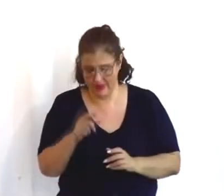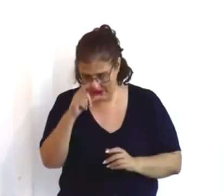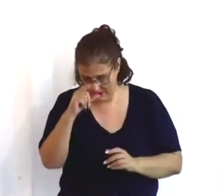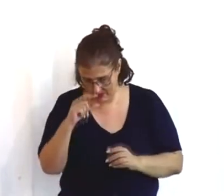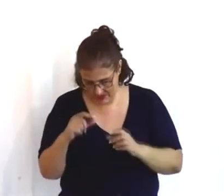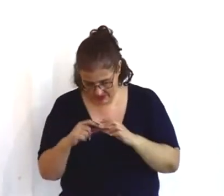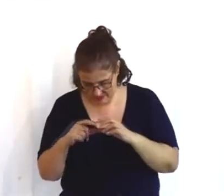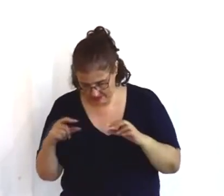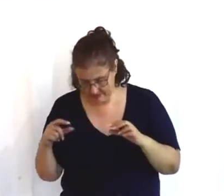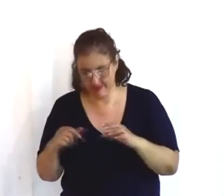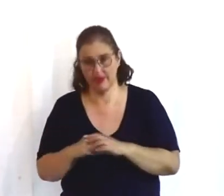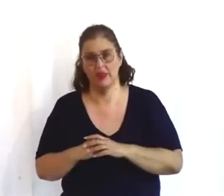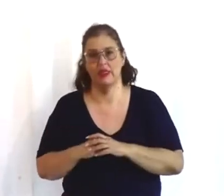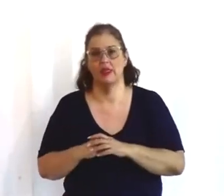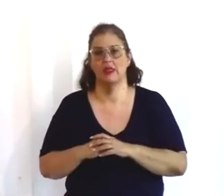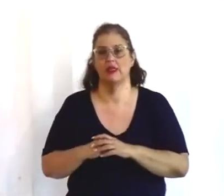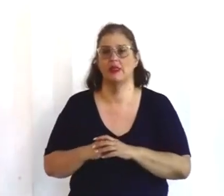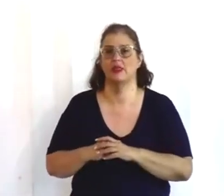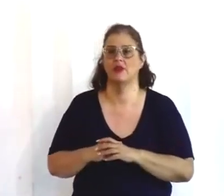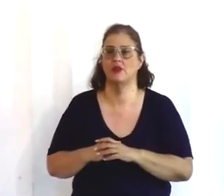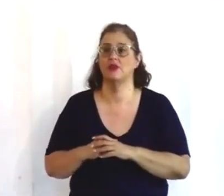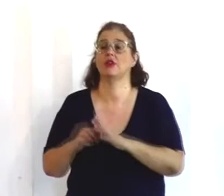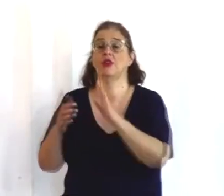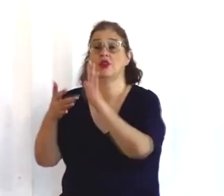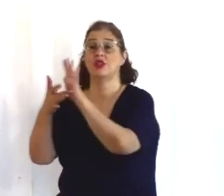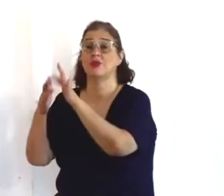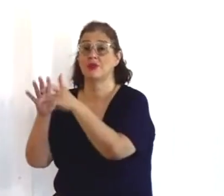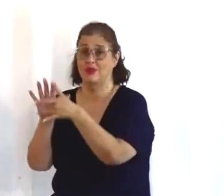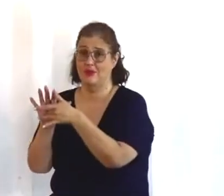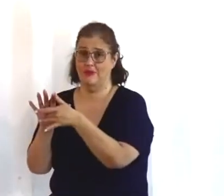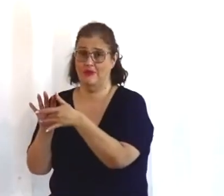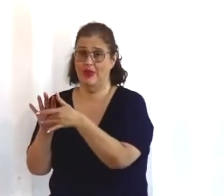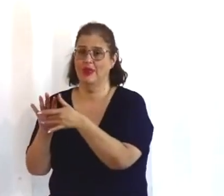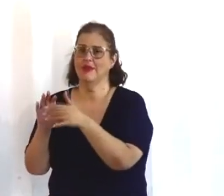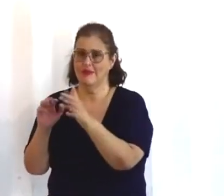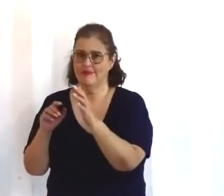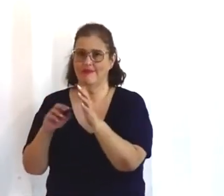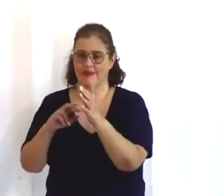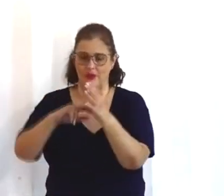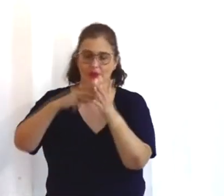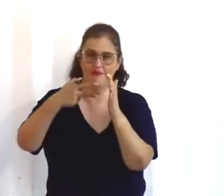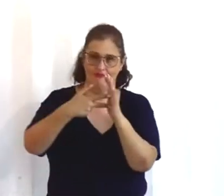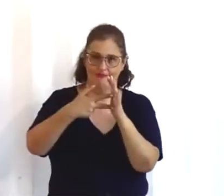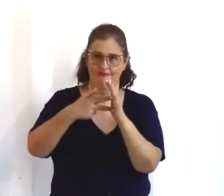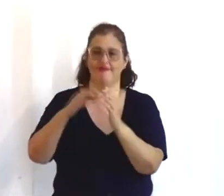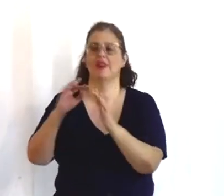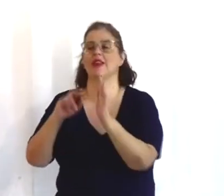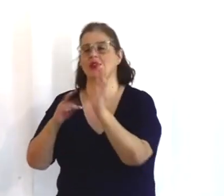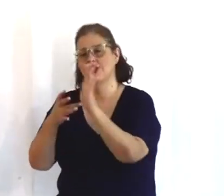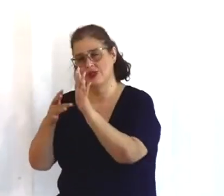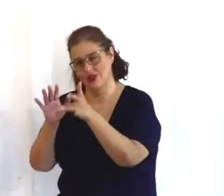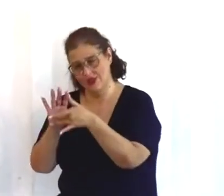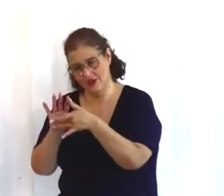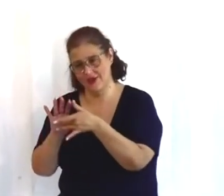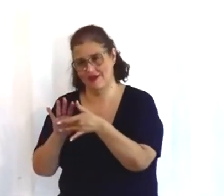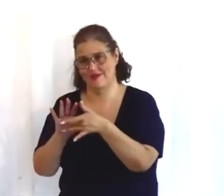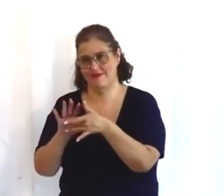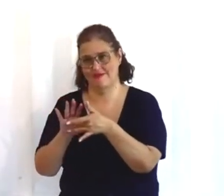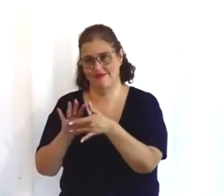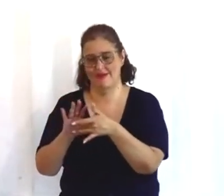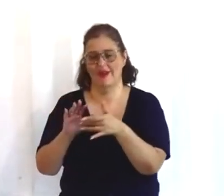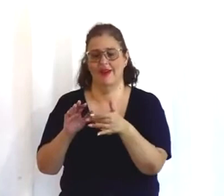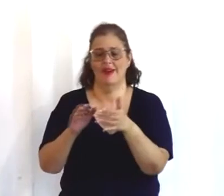para o Apocalipse 22, diz que Jesus é a estrela da manhã. Nós então, meus